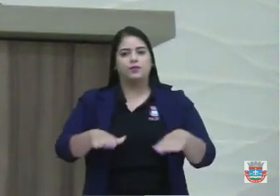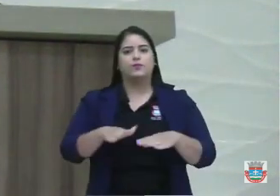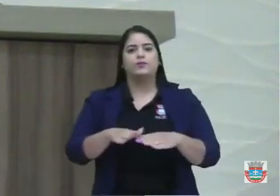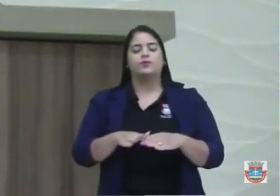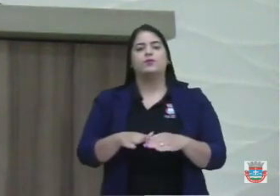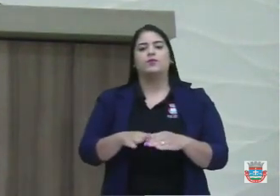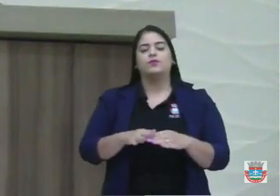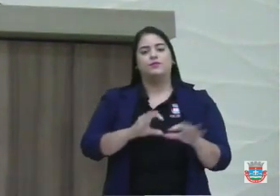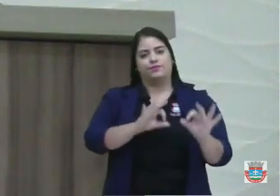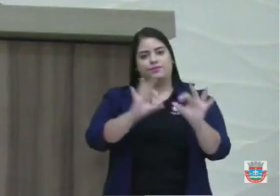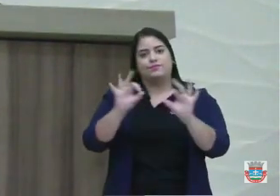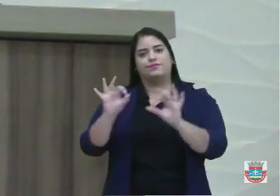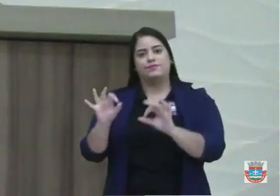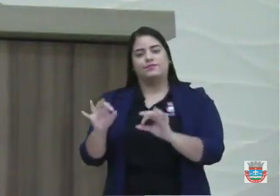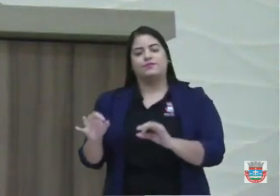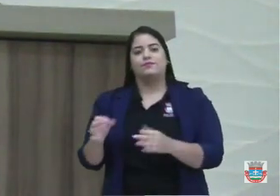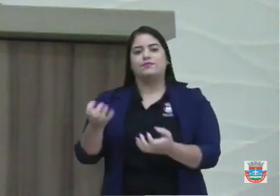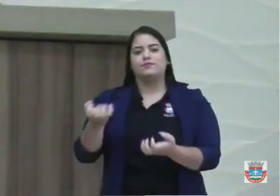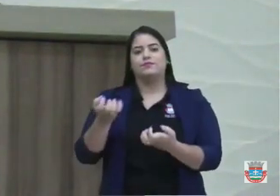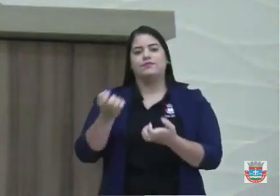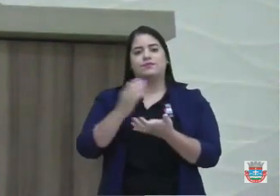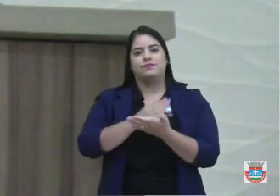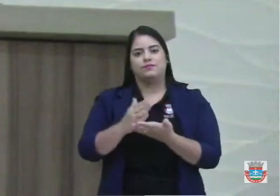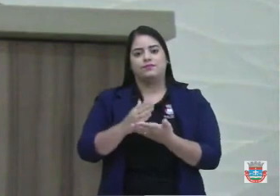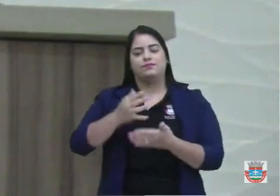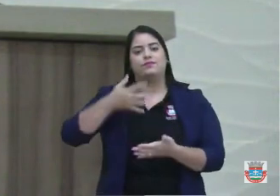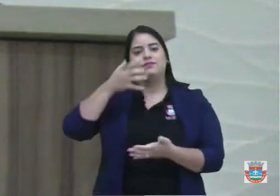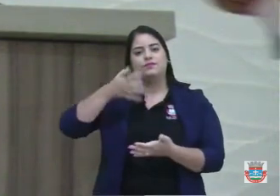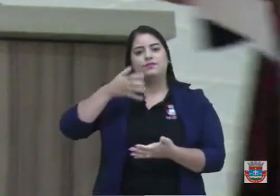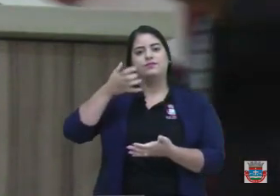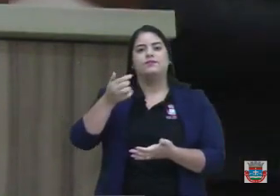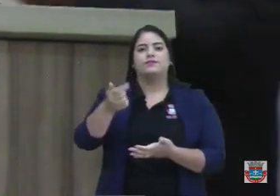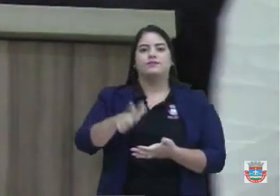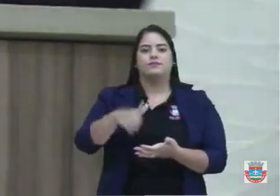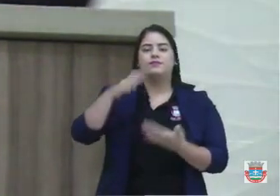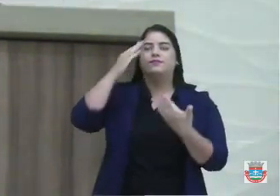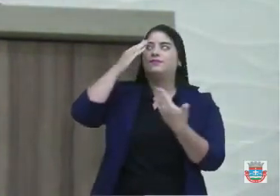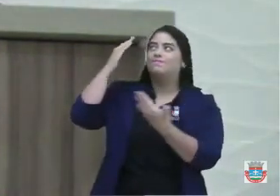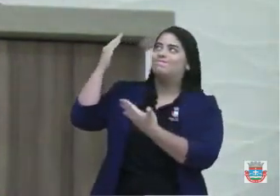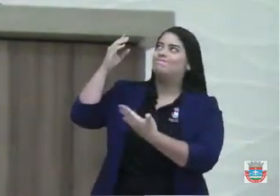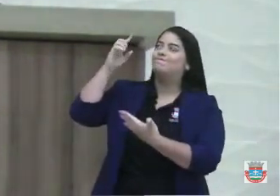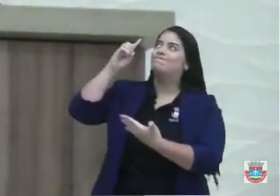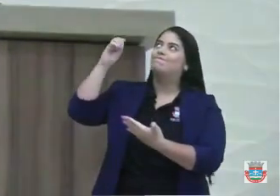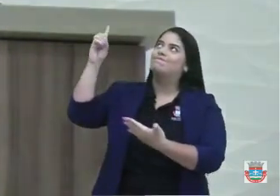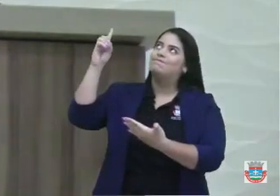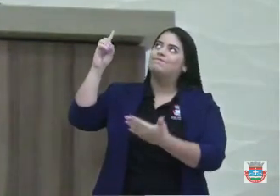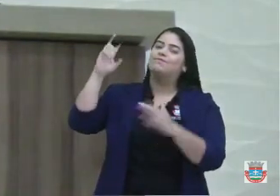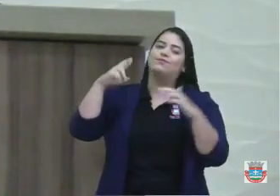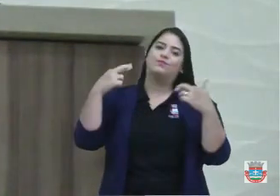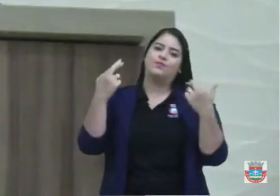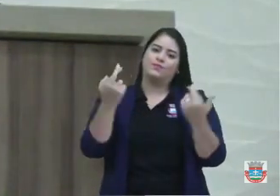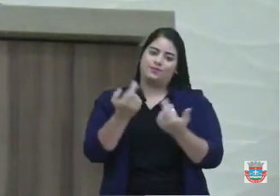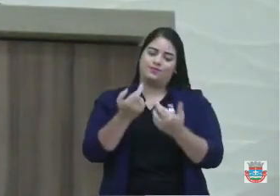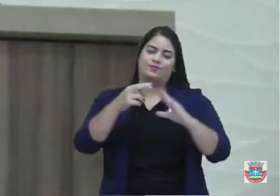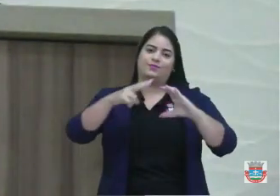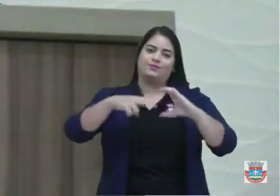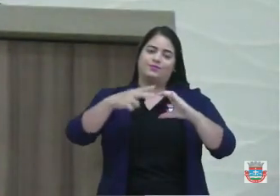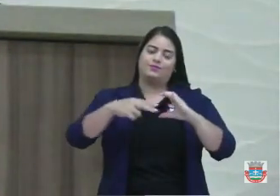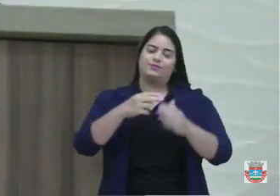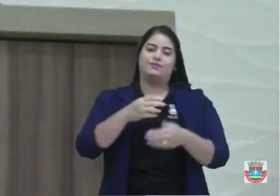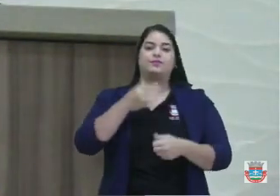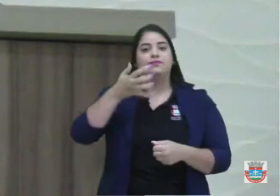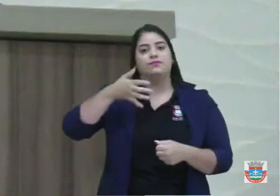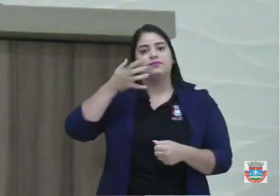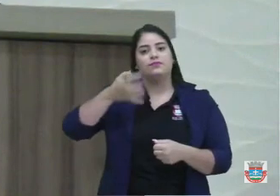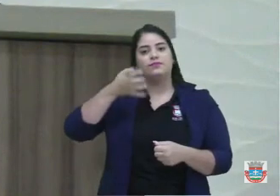nos acompanhando. Quero iniciar as minhas palavras mais uma vez, agradecendo a Deus mais uma reunião nesta Casa Legislativa e falar dos